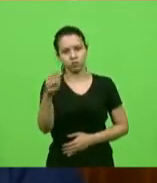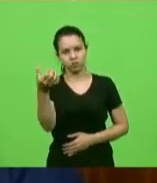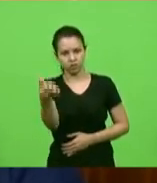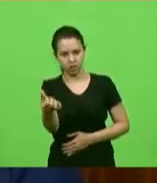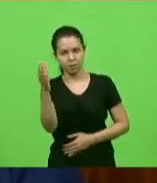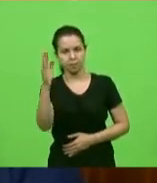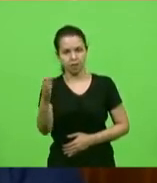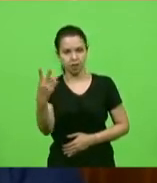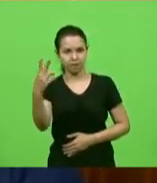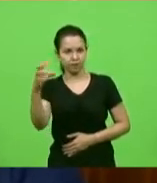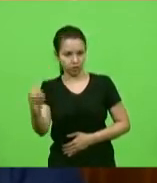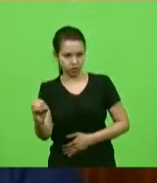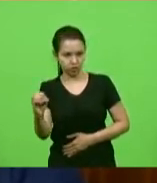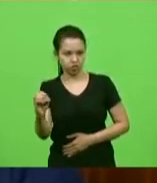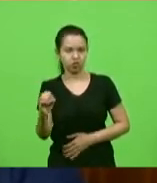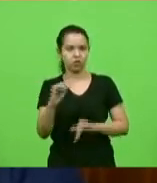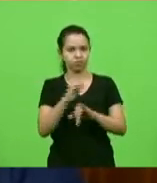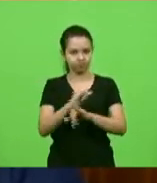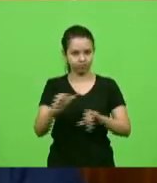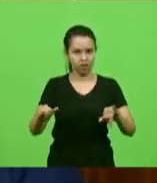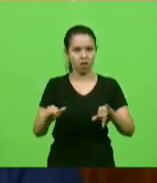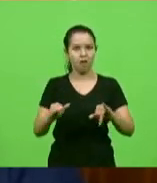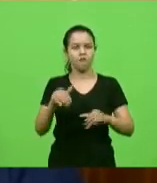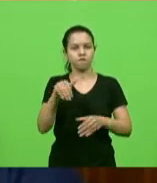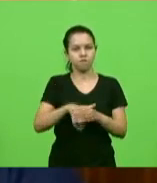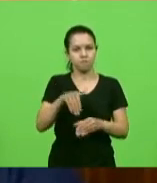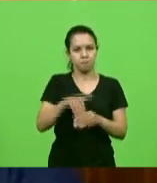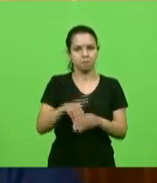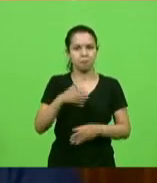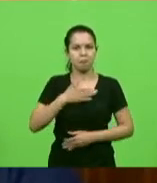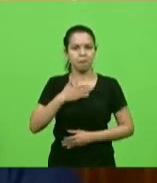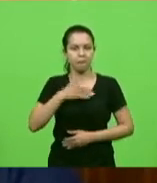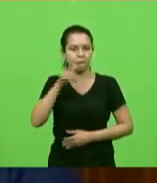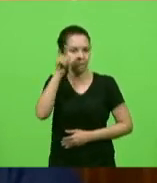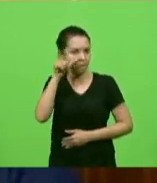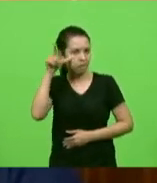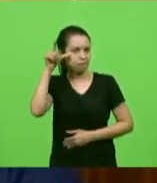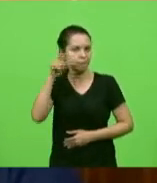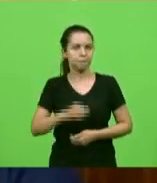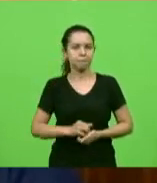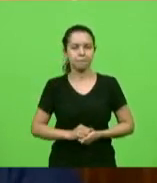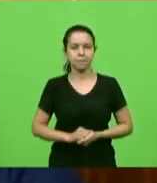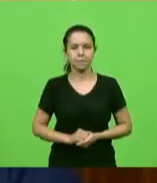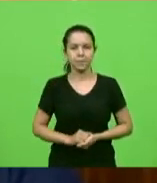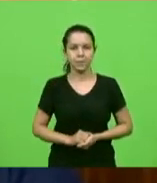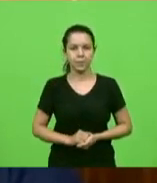02.6/2020, declaração de voto do deputado Laércio Schuster.